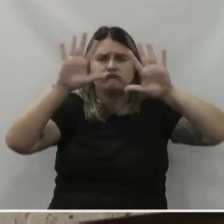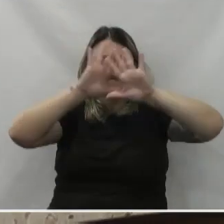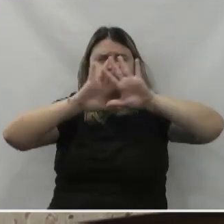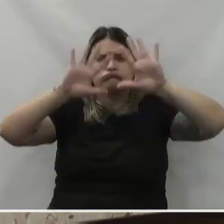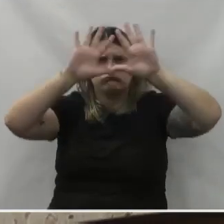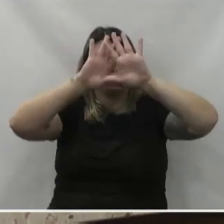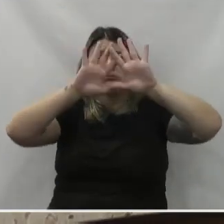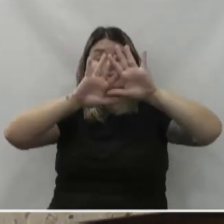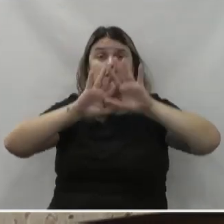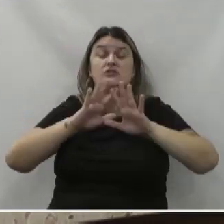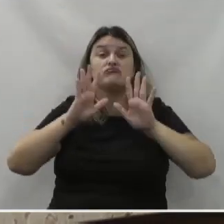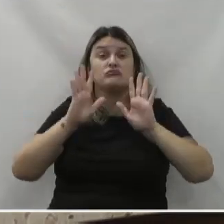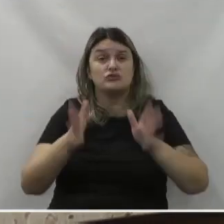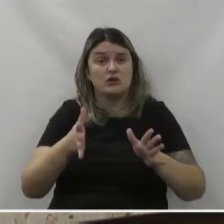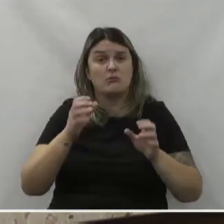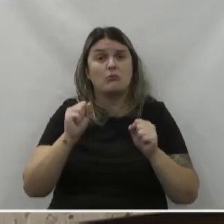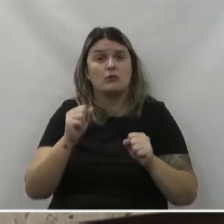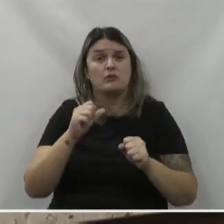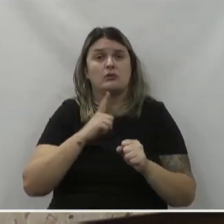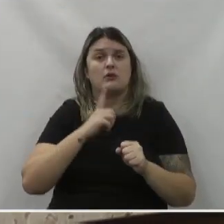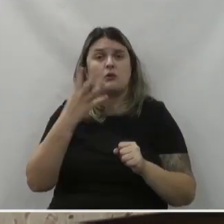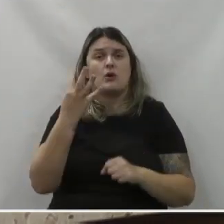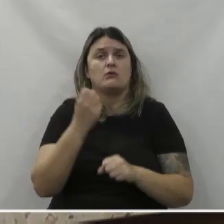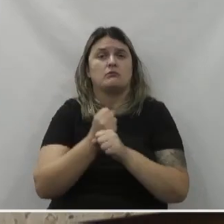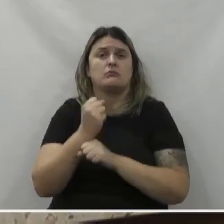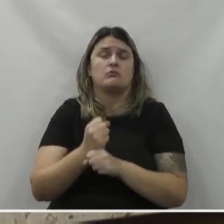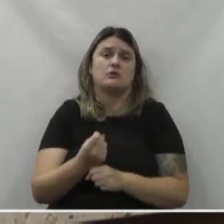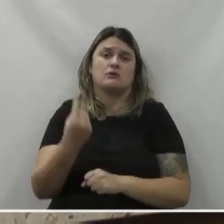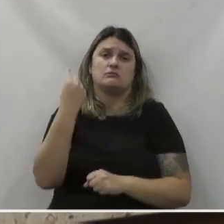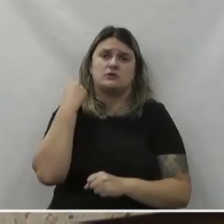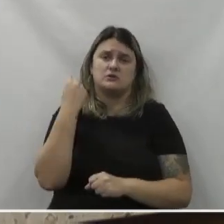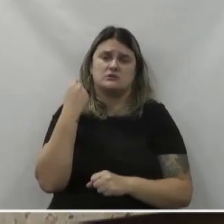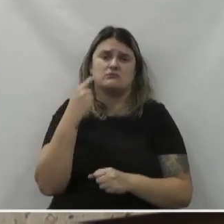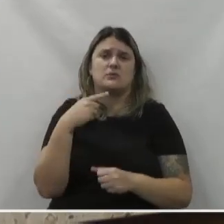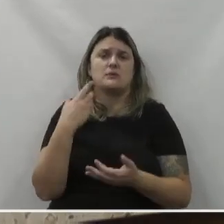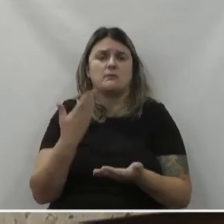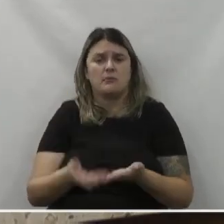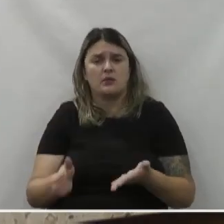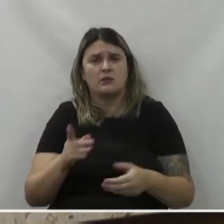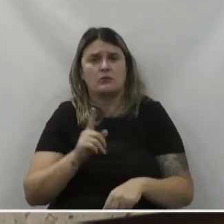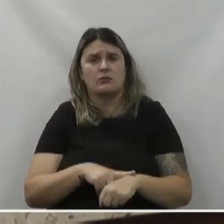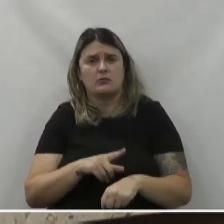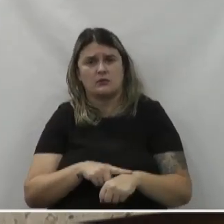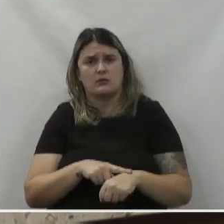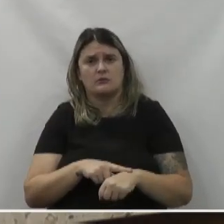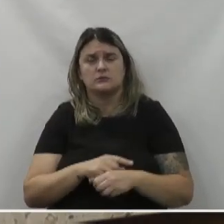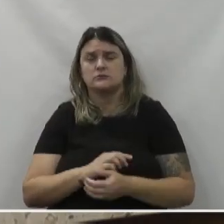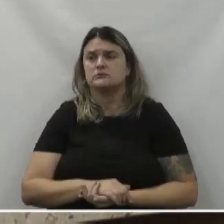podíamos ter ela há 4 anos. Então não percamos mais tempo.